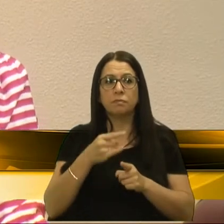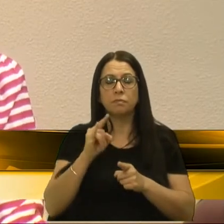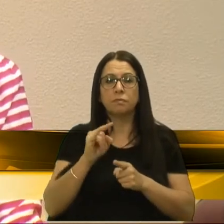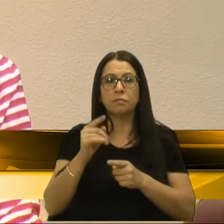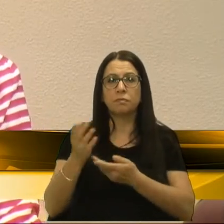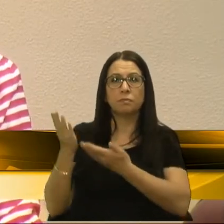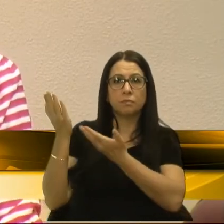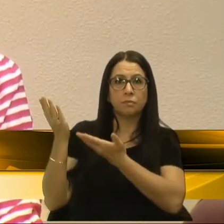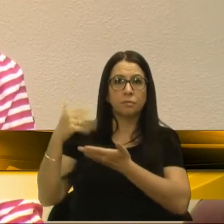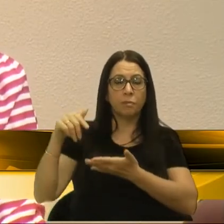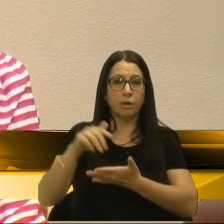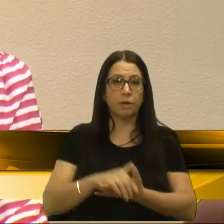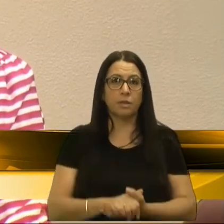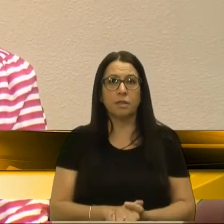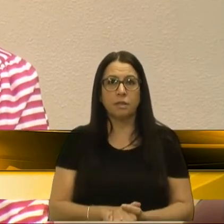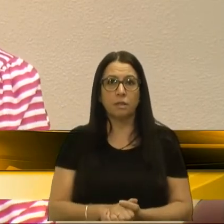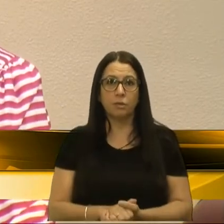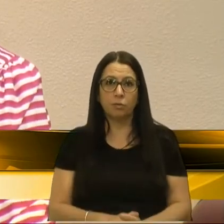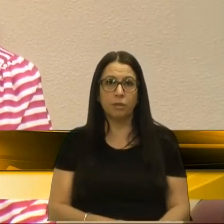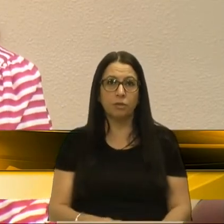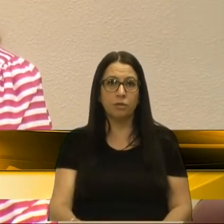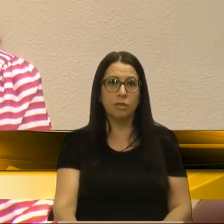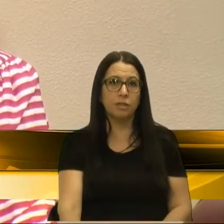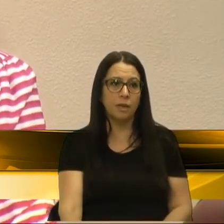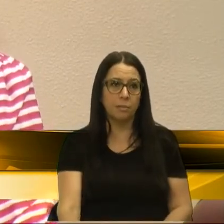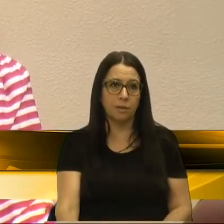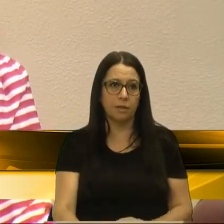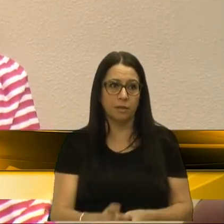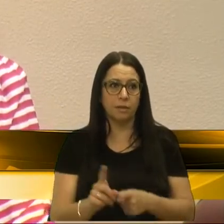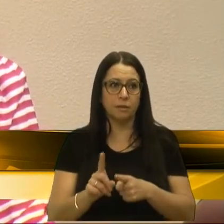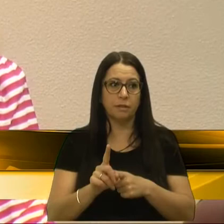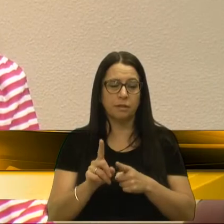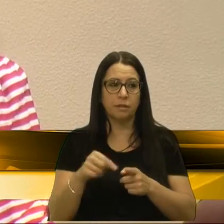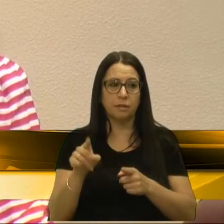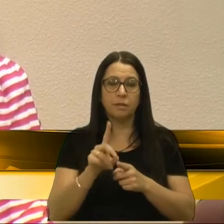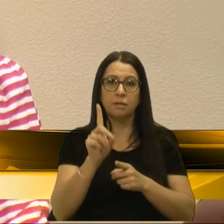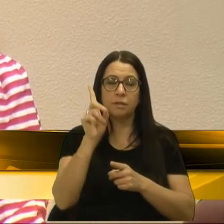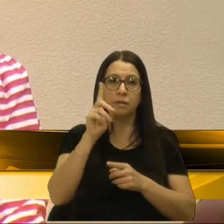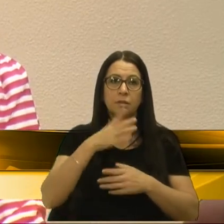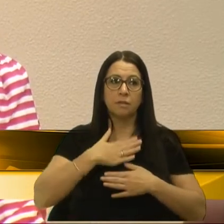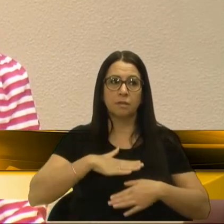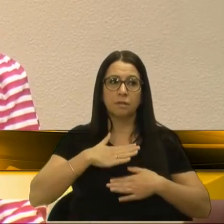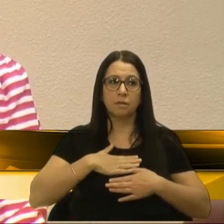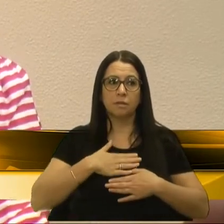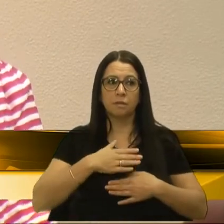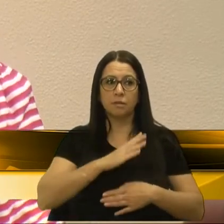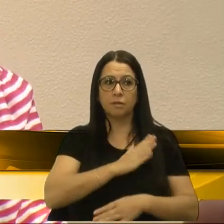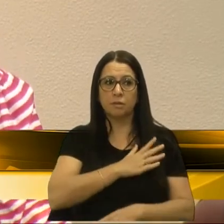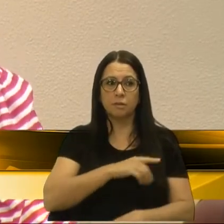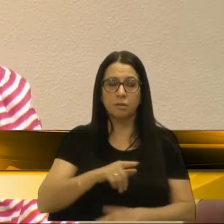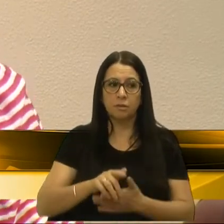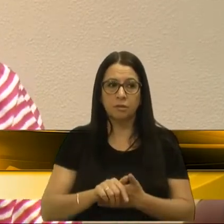singela homenagem para ele e para sua família, né? Que Deus conforte o coração de todos eles.